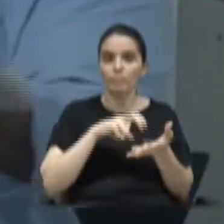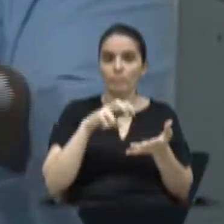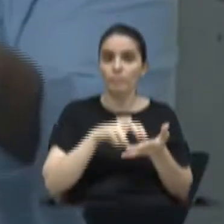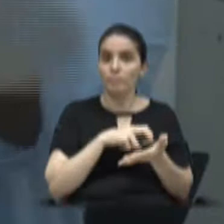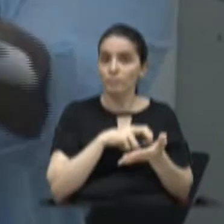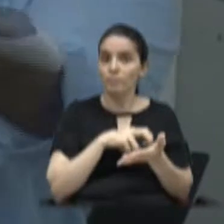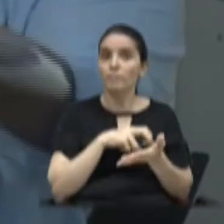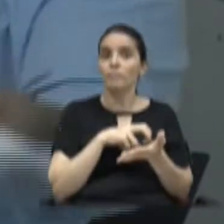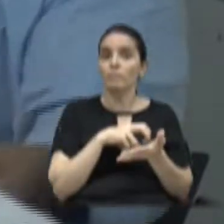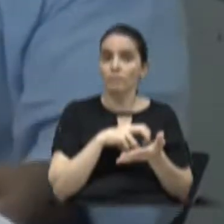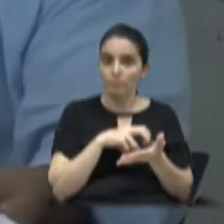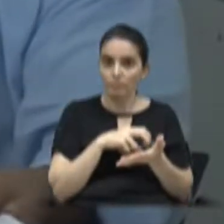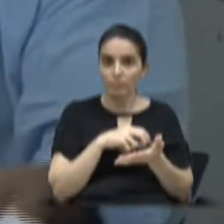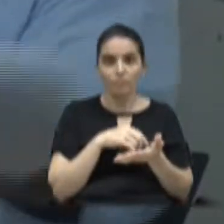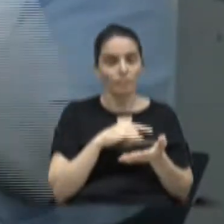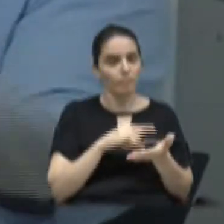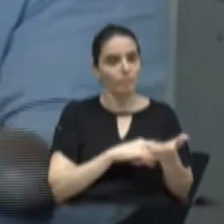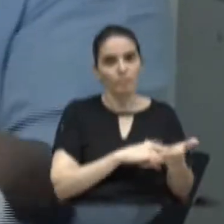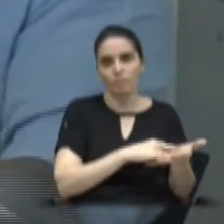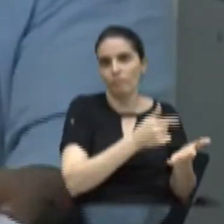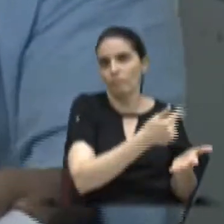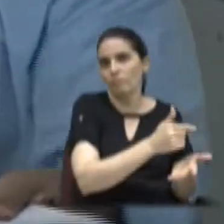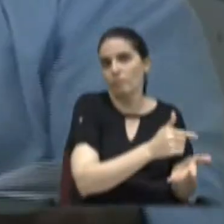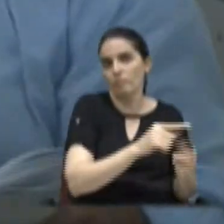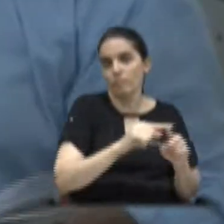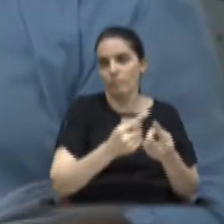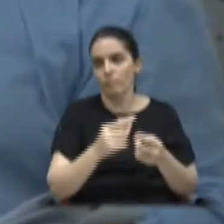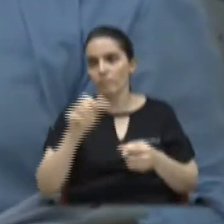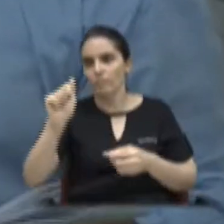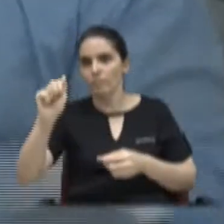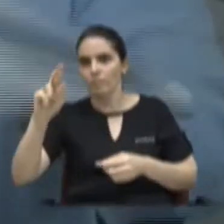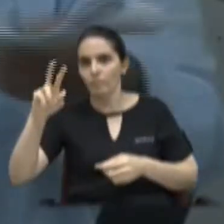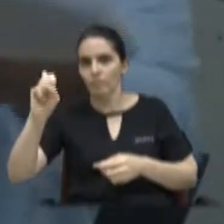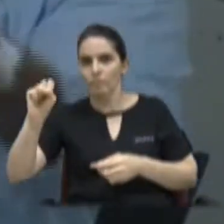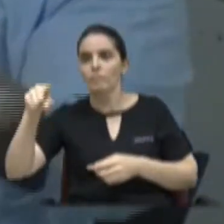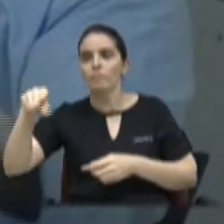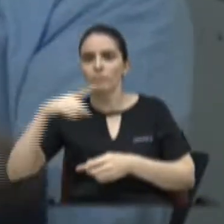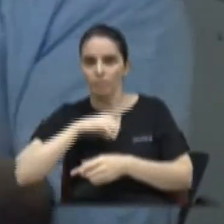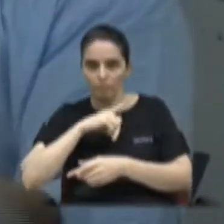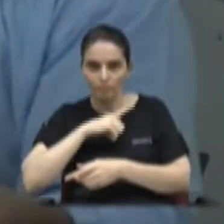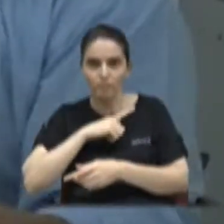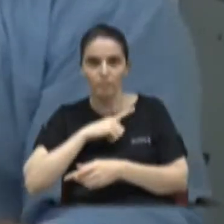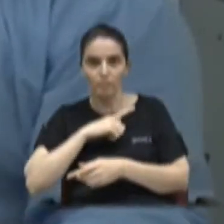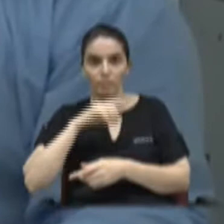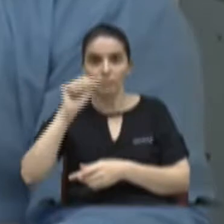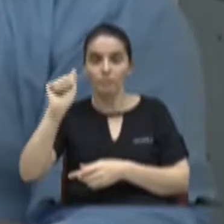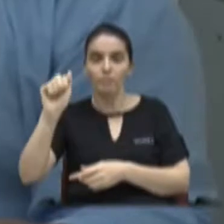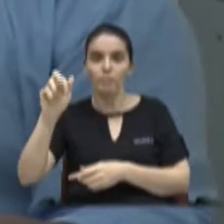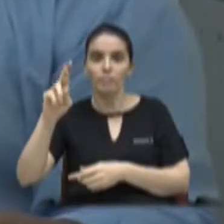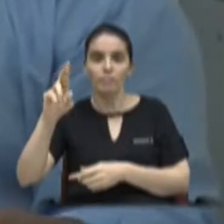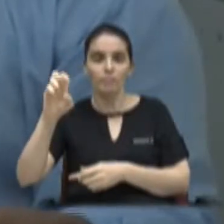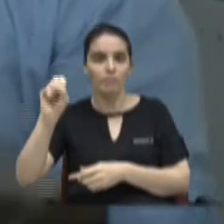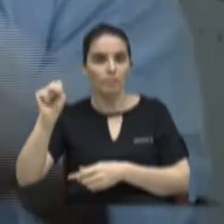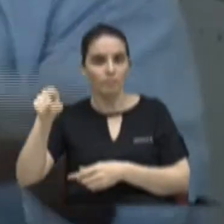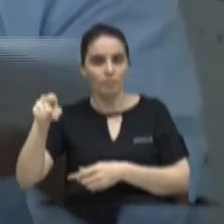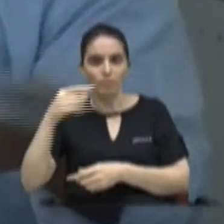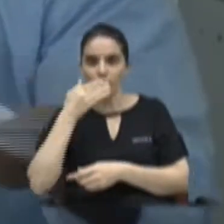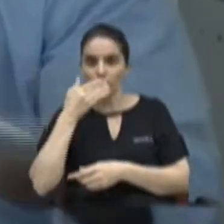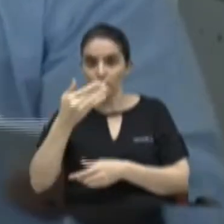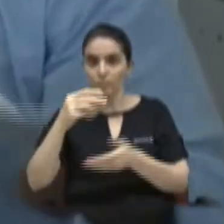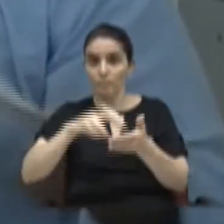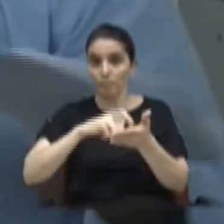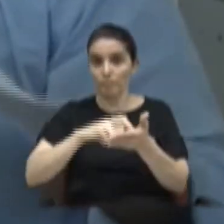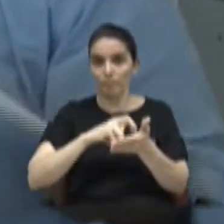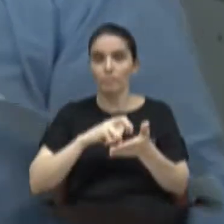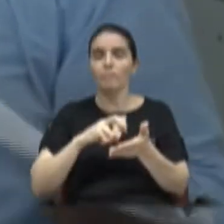aqui, ó, não está no contrato. É resolução da Ares PCJ. Eles estão inconstitucional. Eles estão fazendo